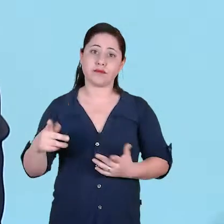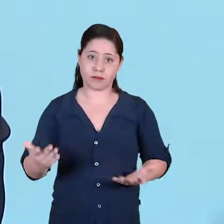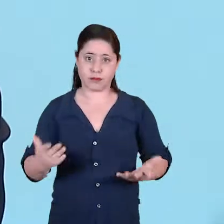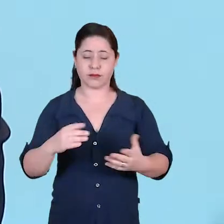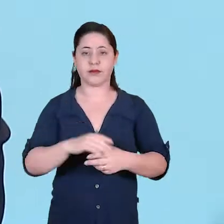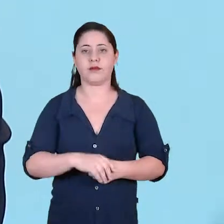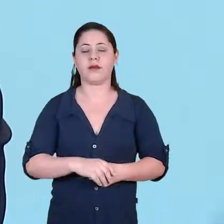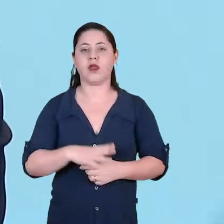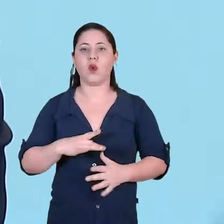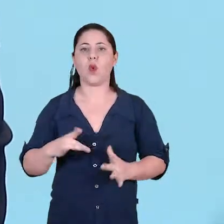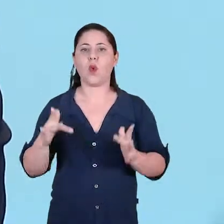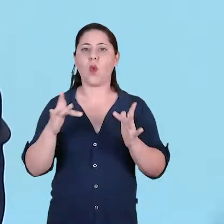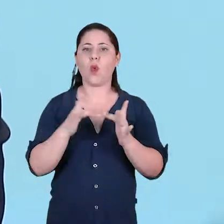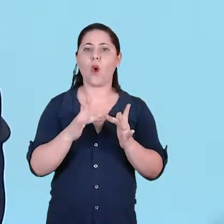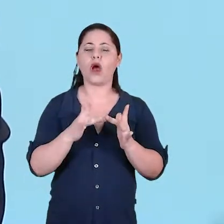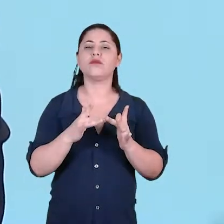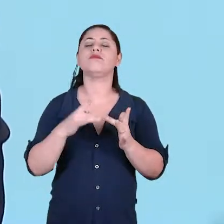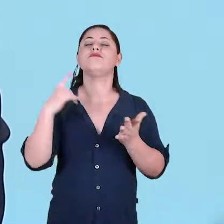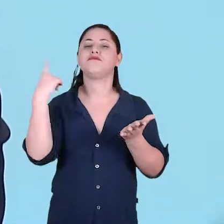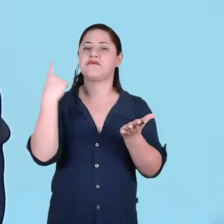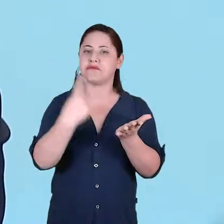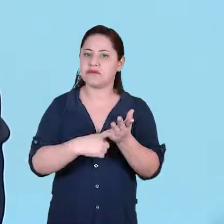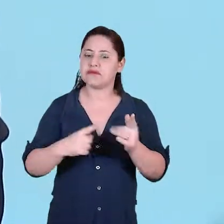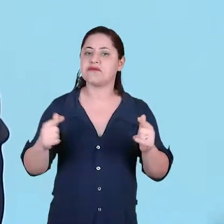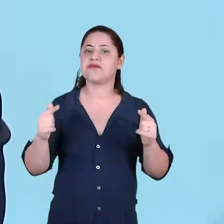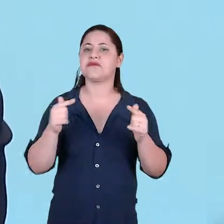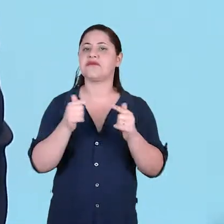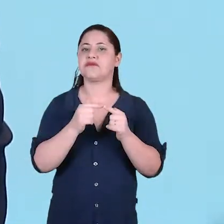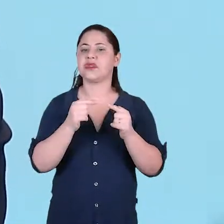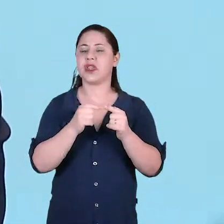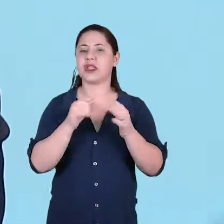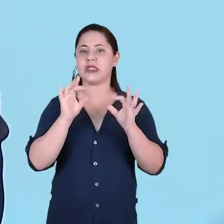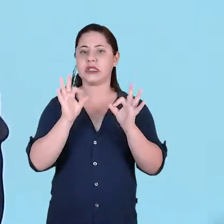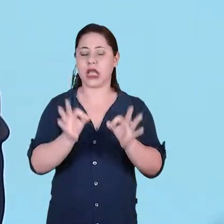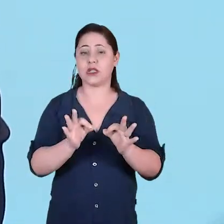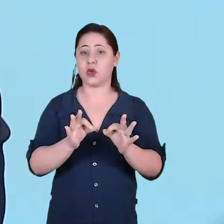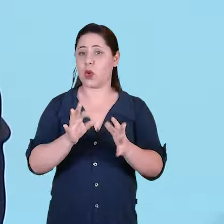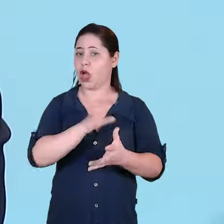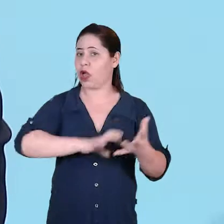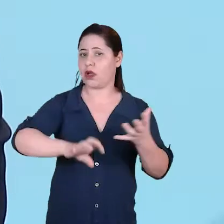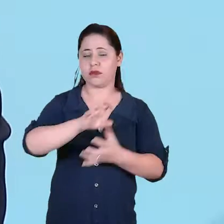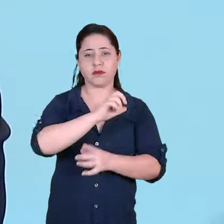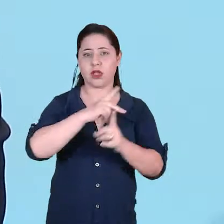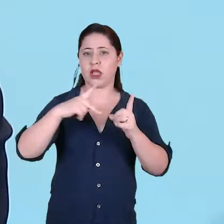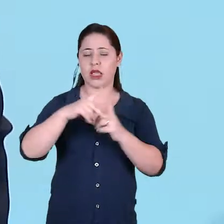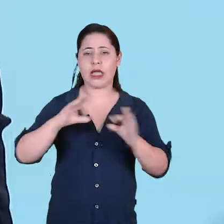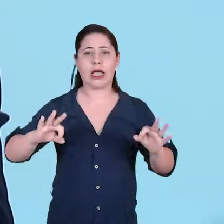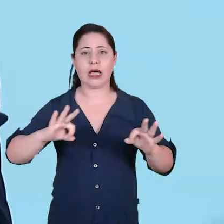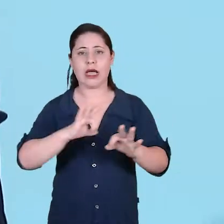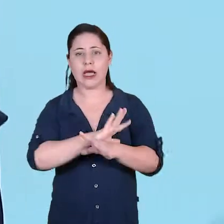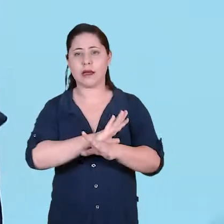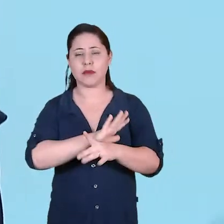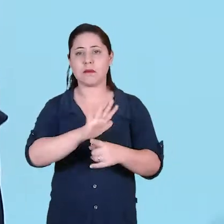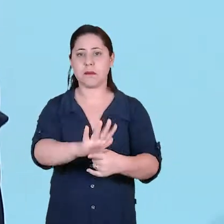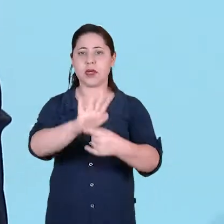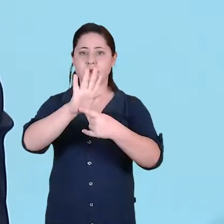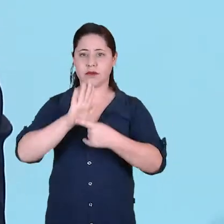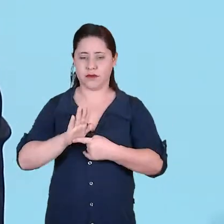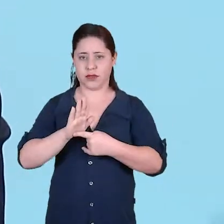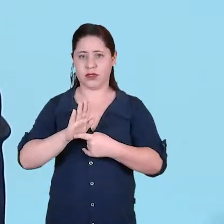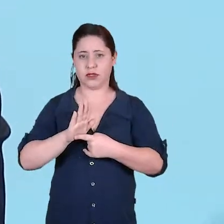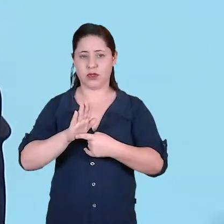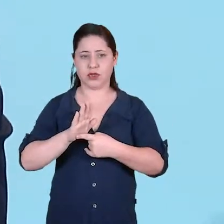concordo e gostaria de reforçar essa ideia de que não é uma reforma que combate privilégios, como é